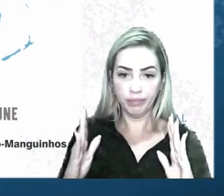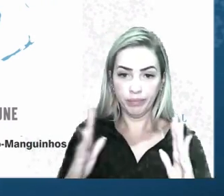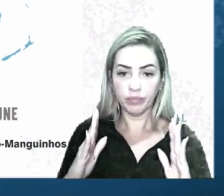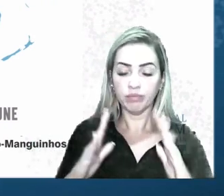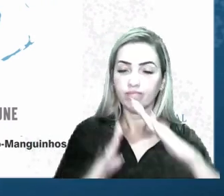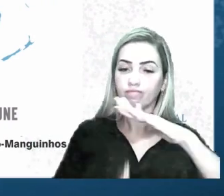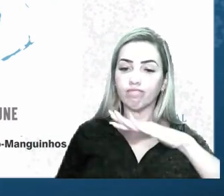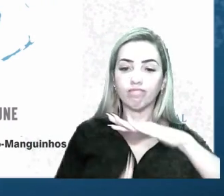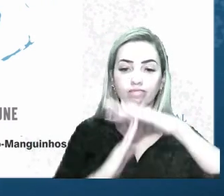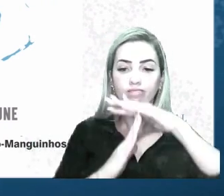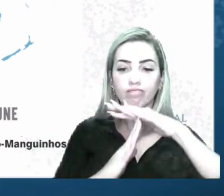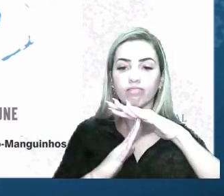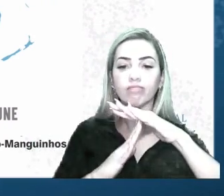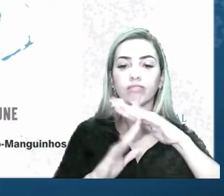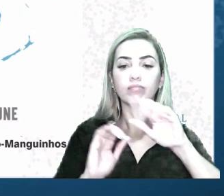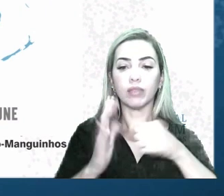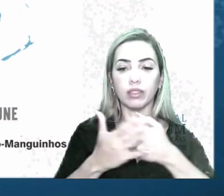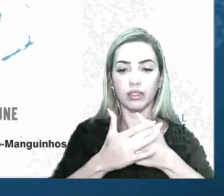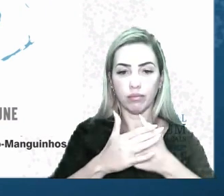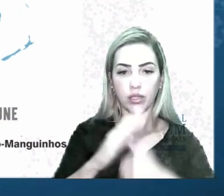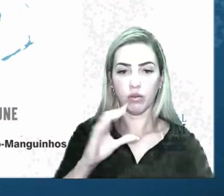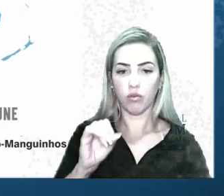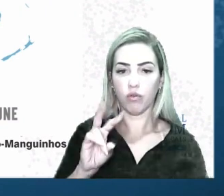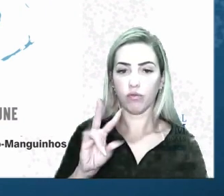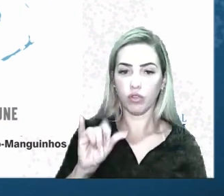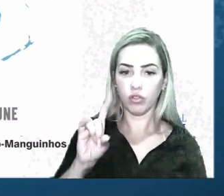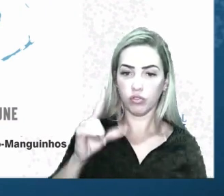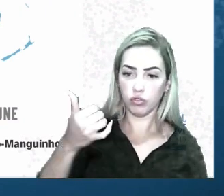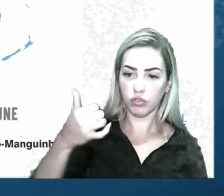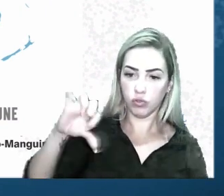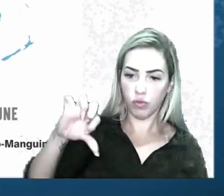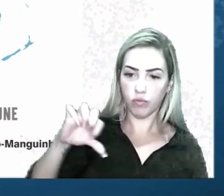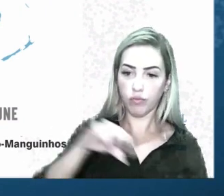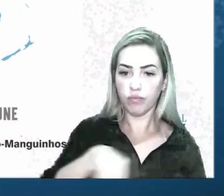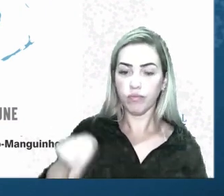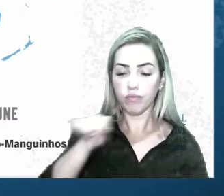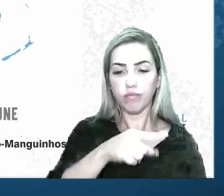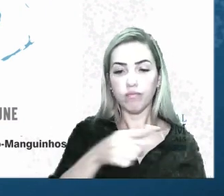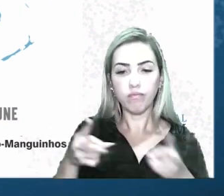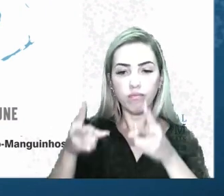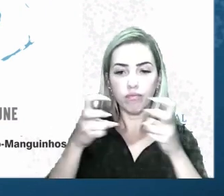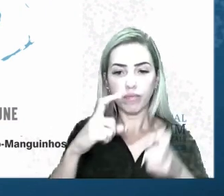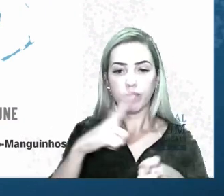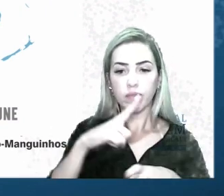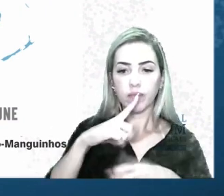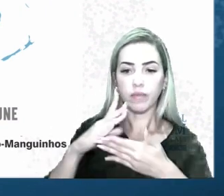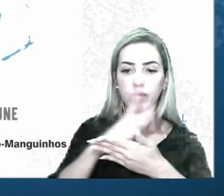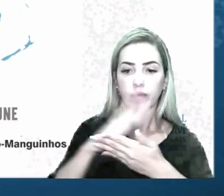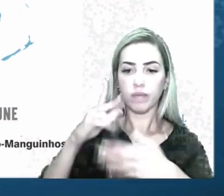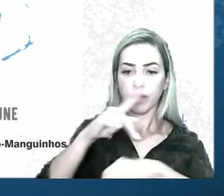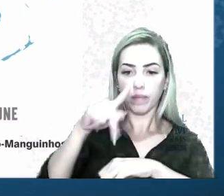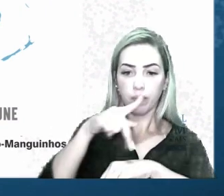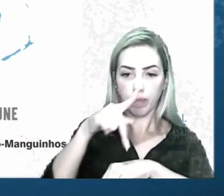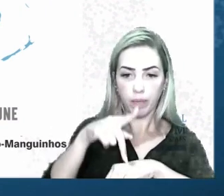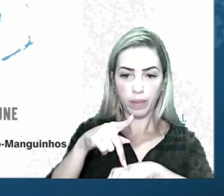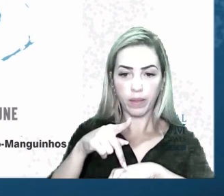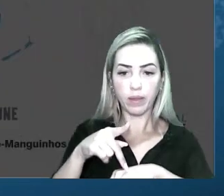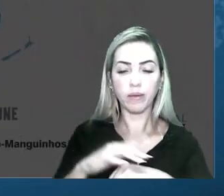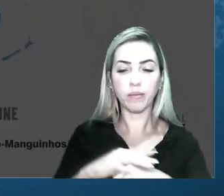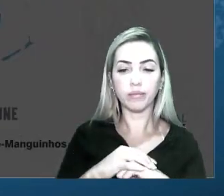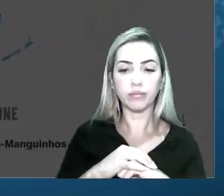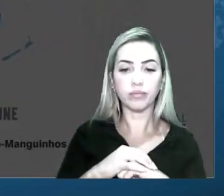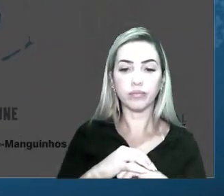de Covid-19. Então, como vocês podem observar, nós temos países com